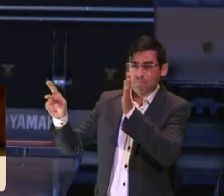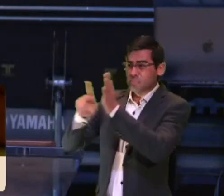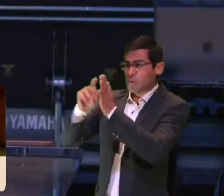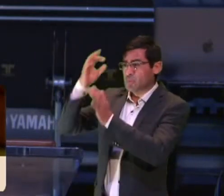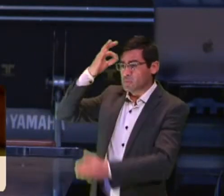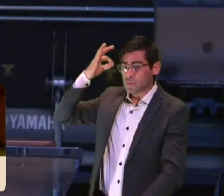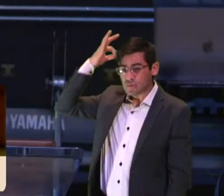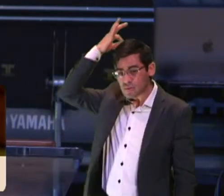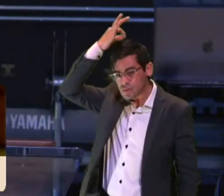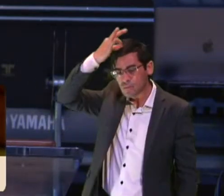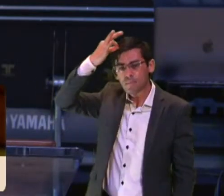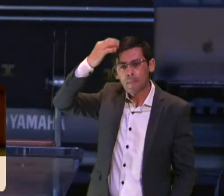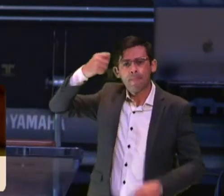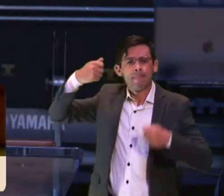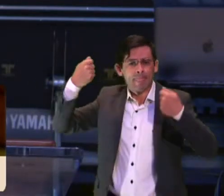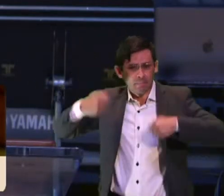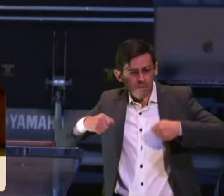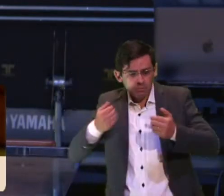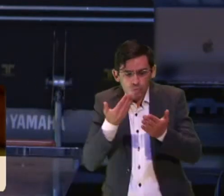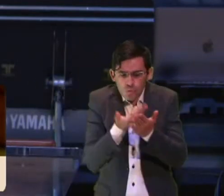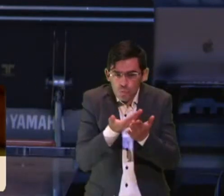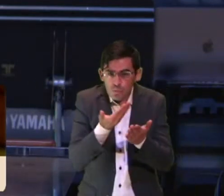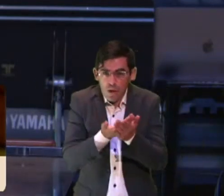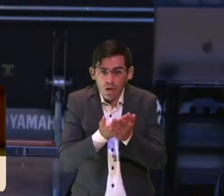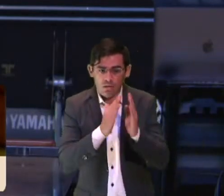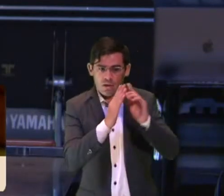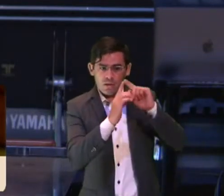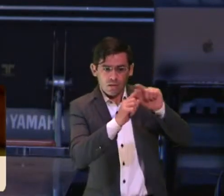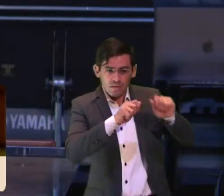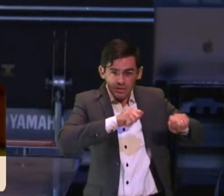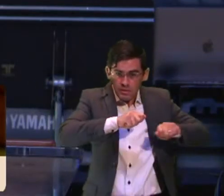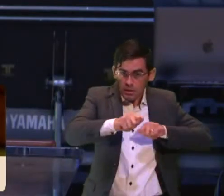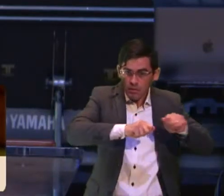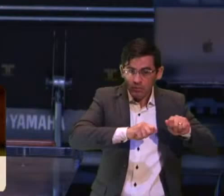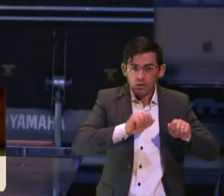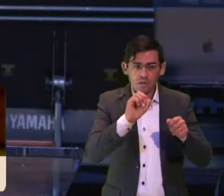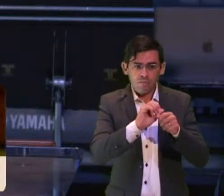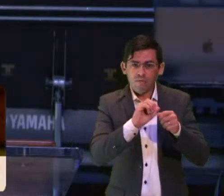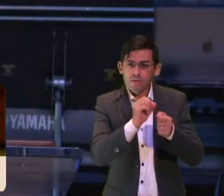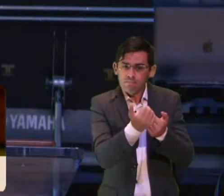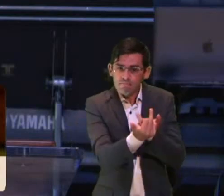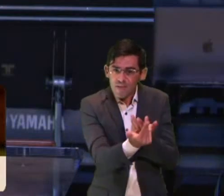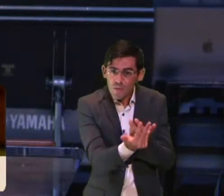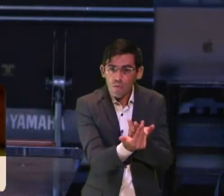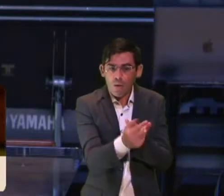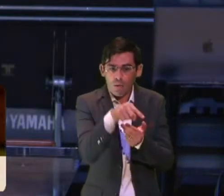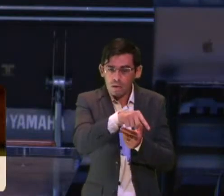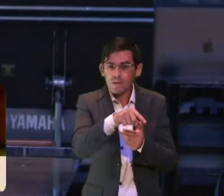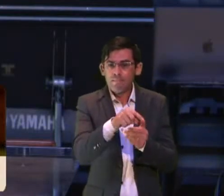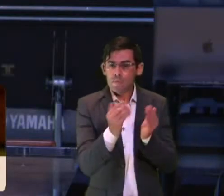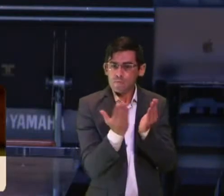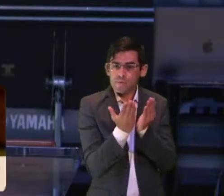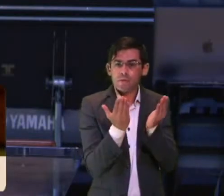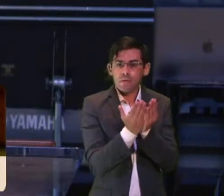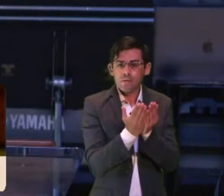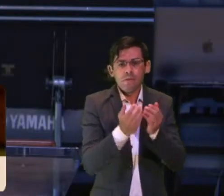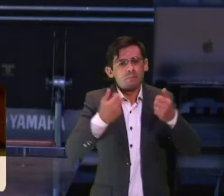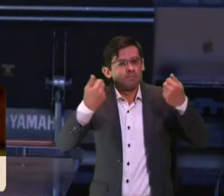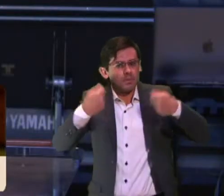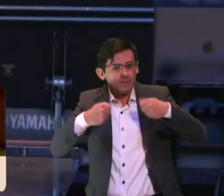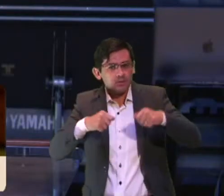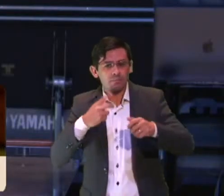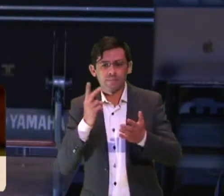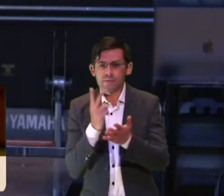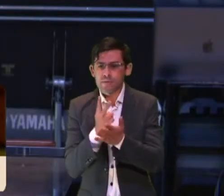Precisamos olhar para a igreja de Atos. Precisamos nos mover desta maneira. Precisamos em cada encontro ter os